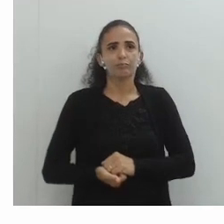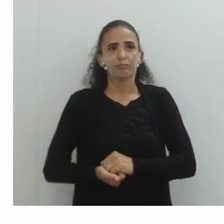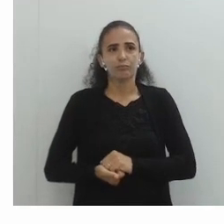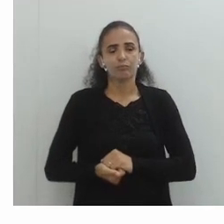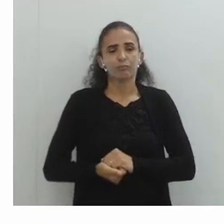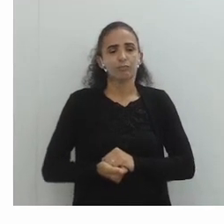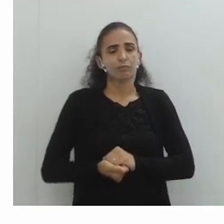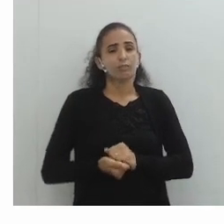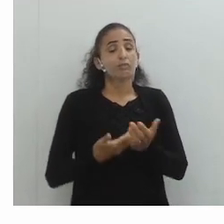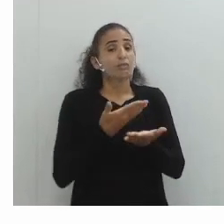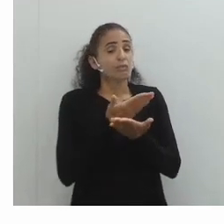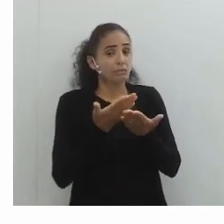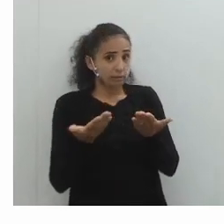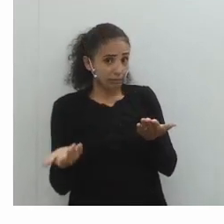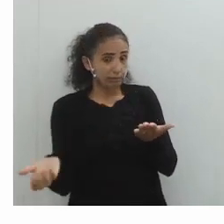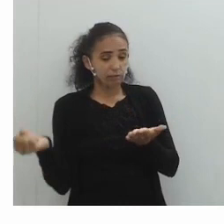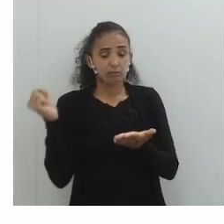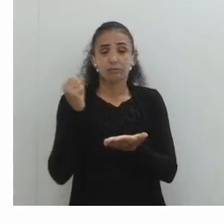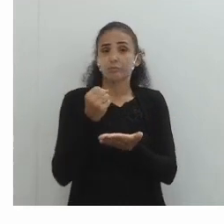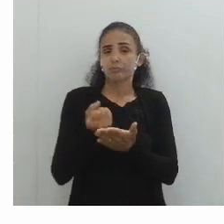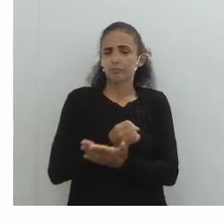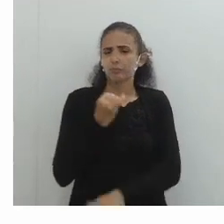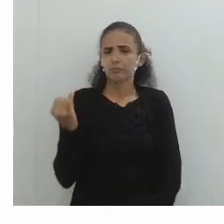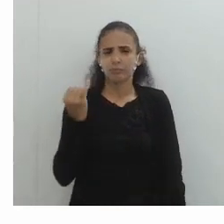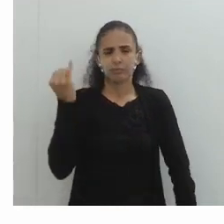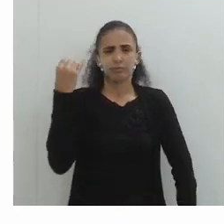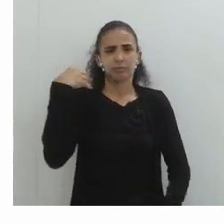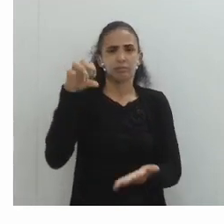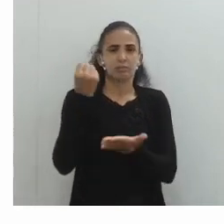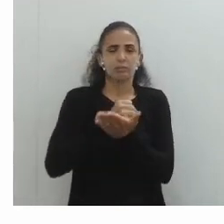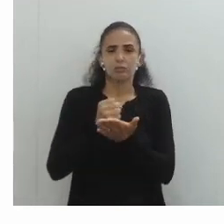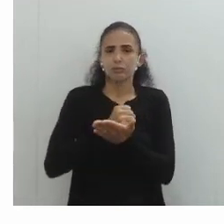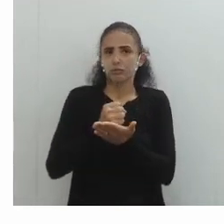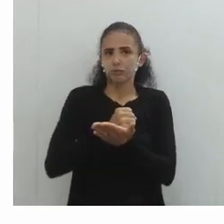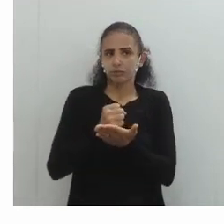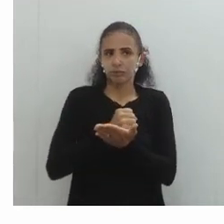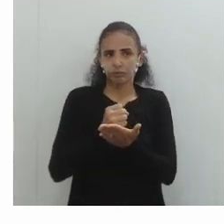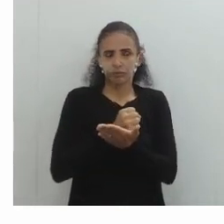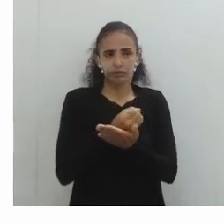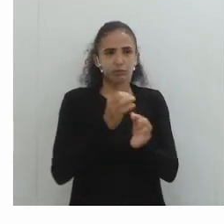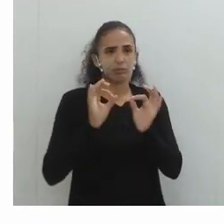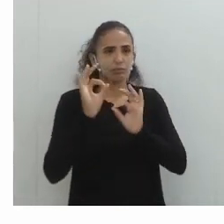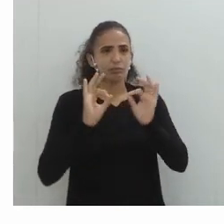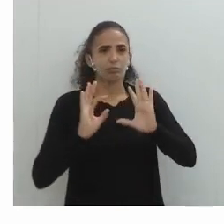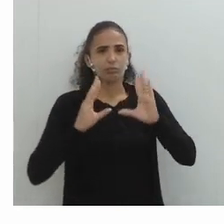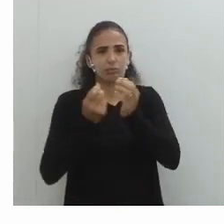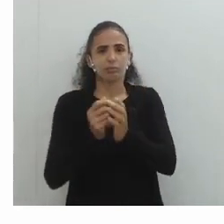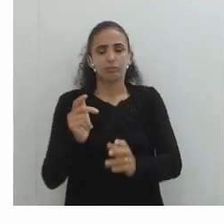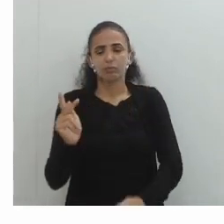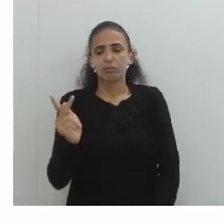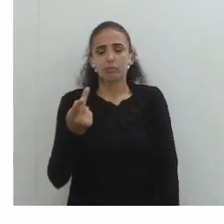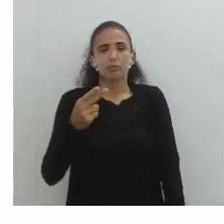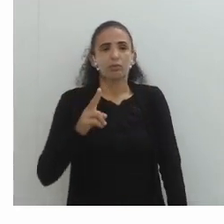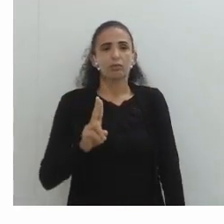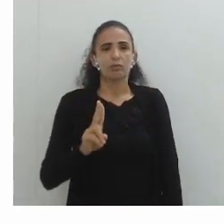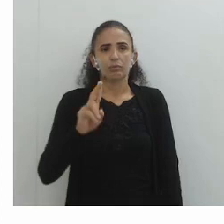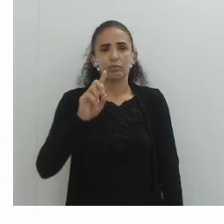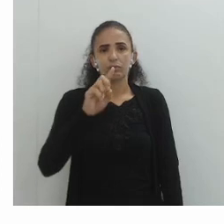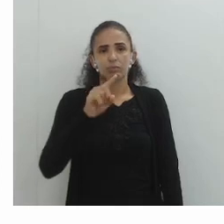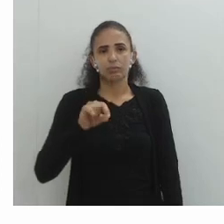Outra definição muito importante que eu trago é o Huizinga. O jogo é uma atividade de